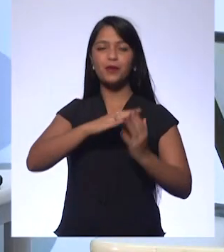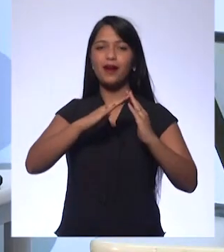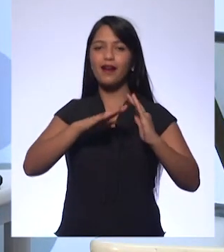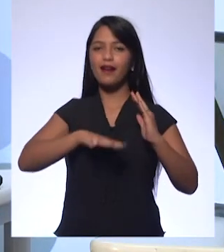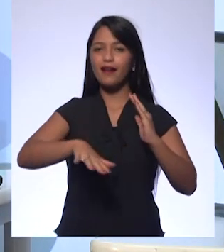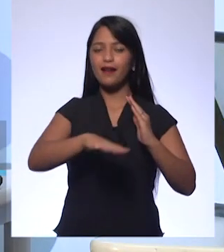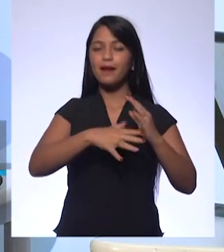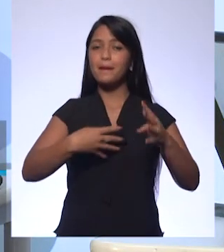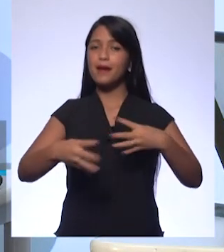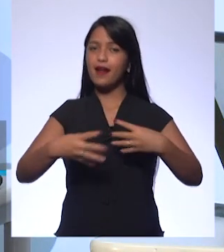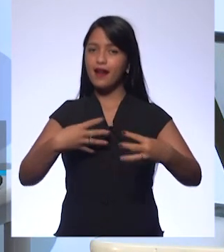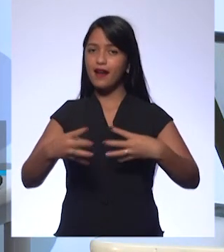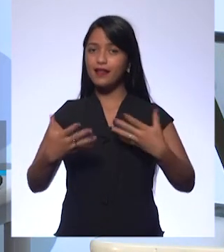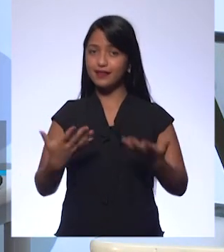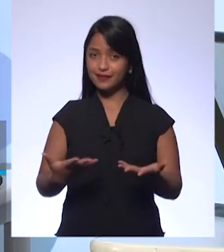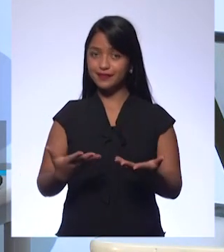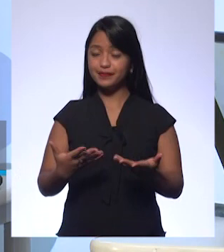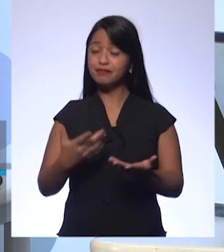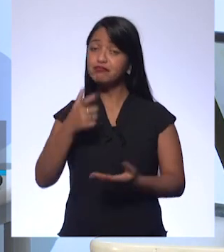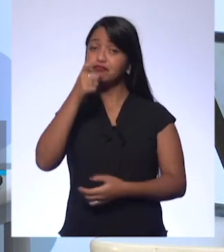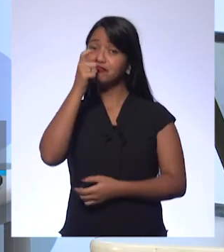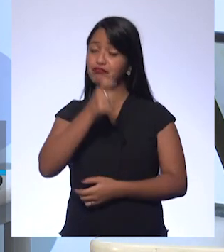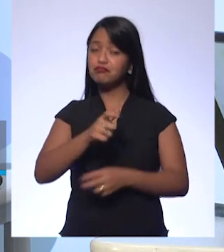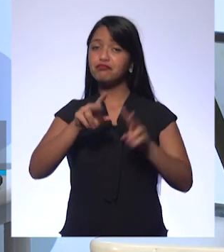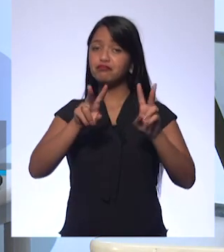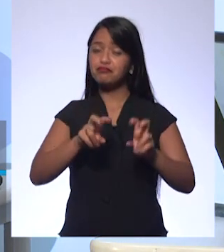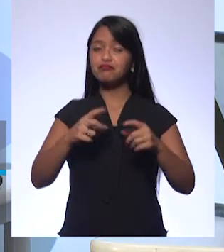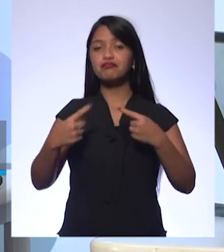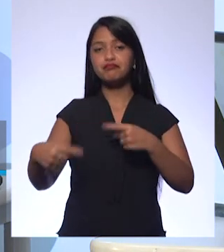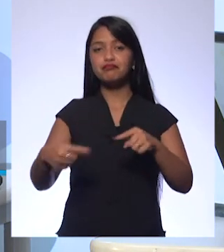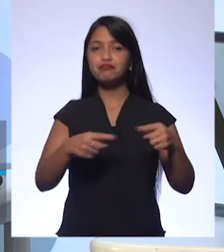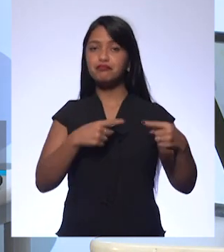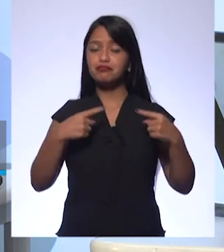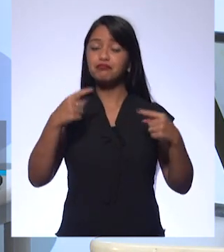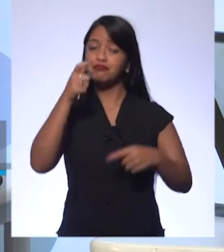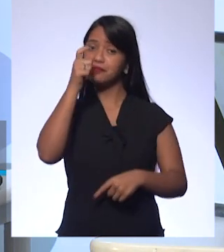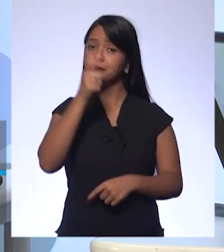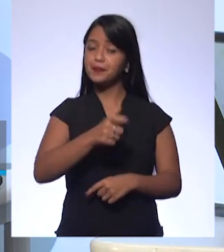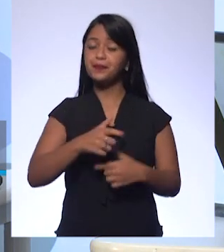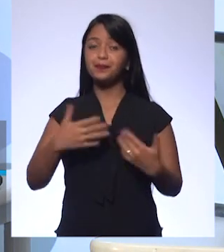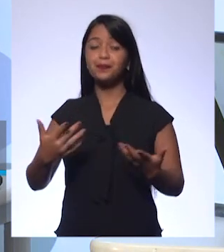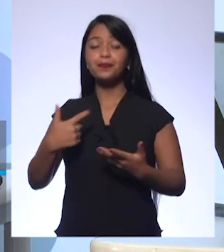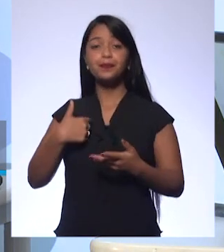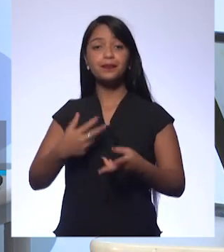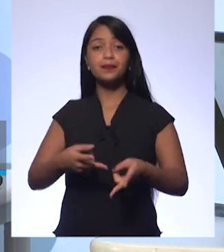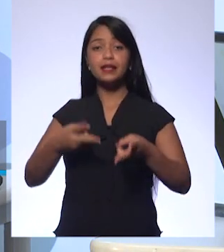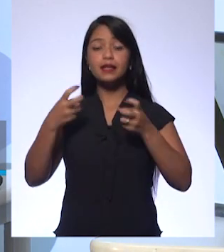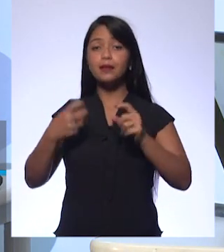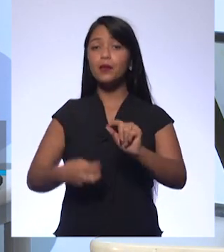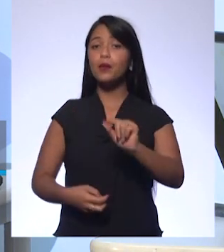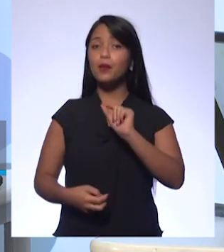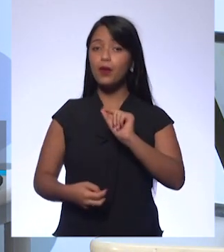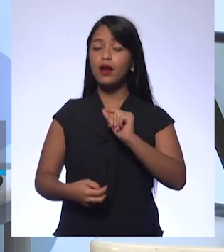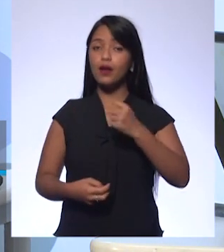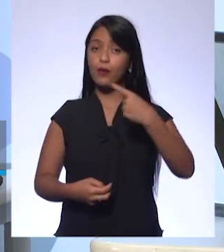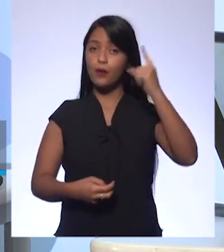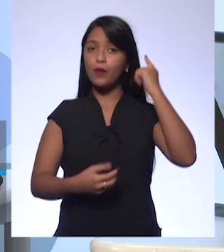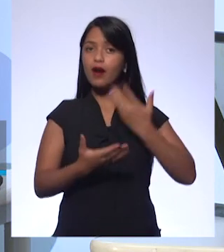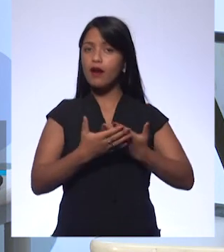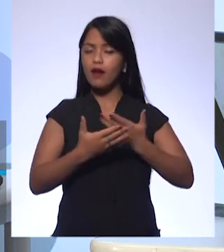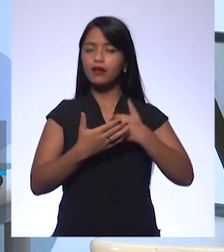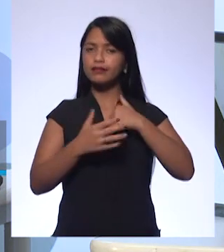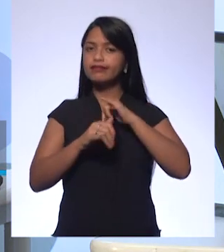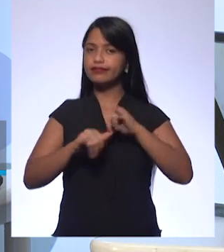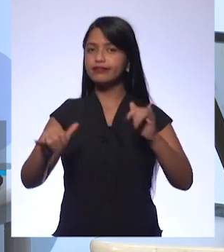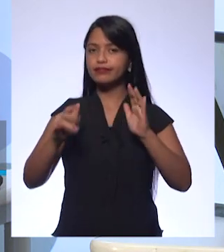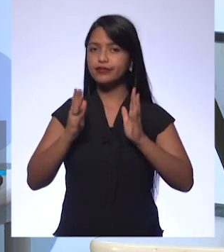aqui. Eu acho interessante a gente ter esse tipo de discussão, sim. O que eu percebo muitas vezes, eu até falei isso na outra aula,